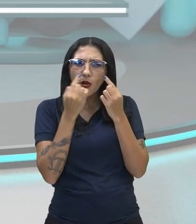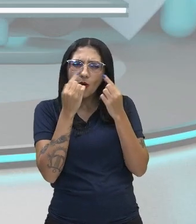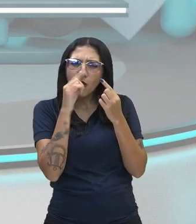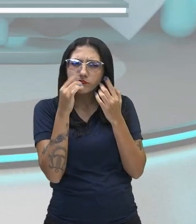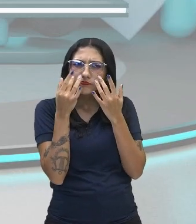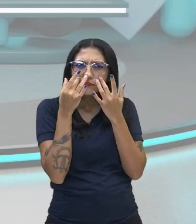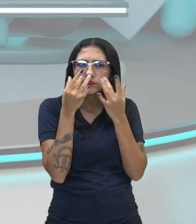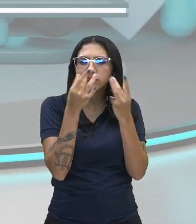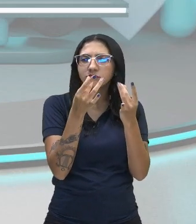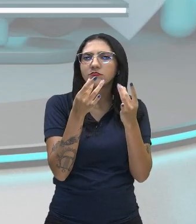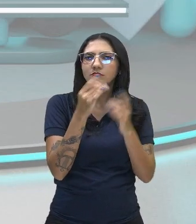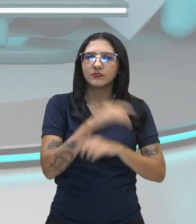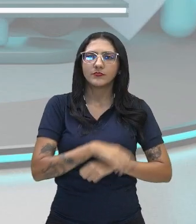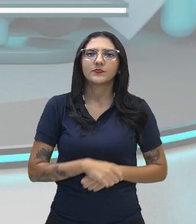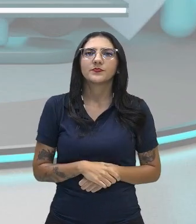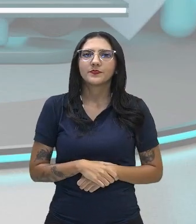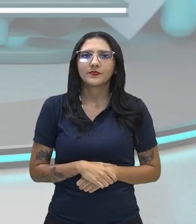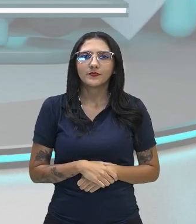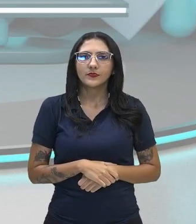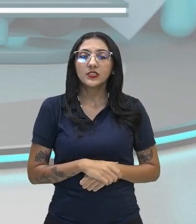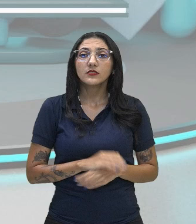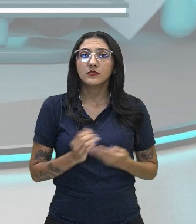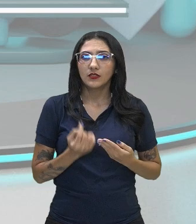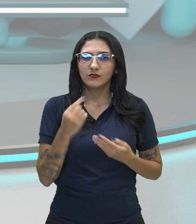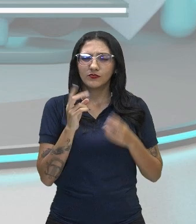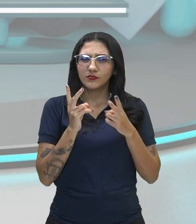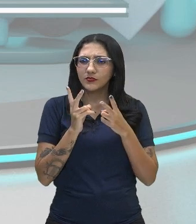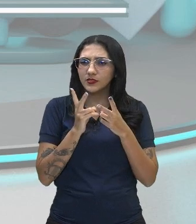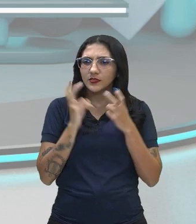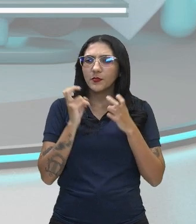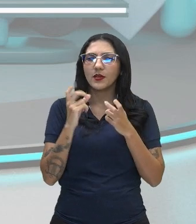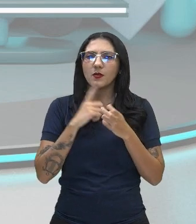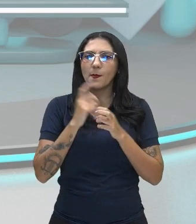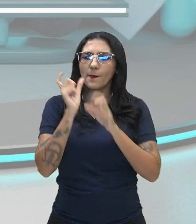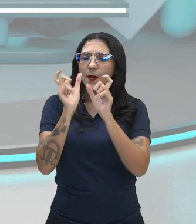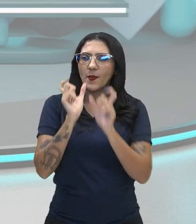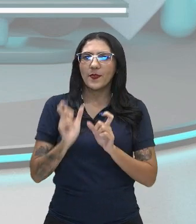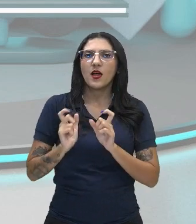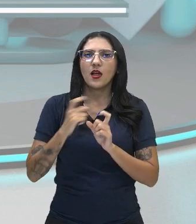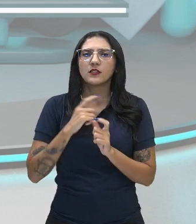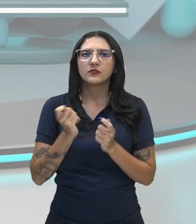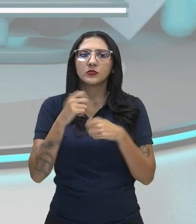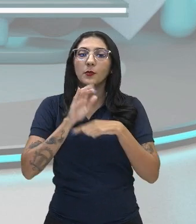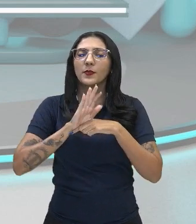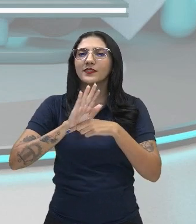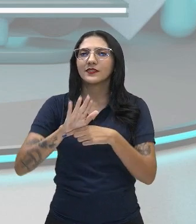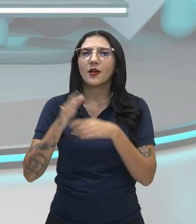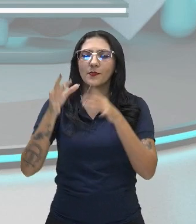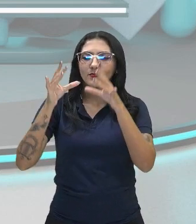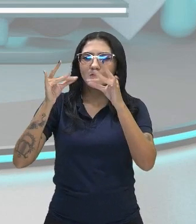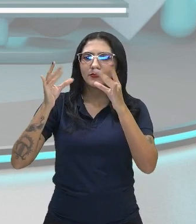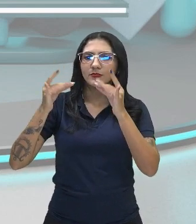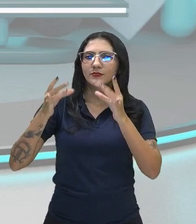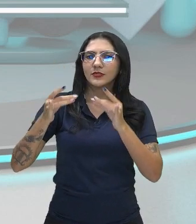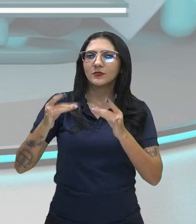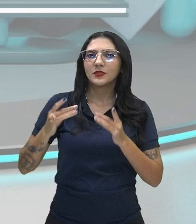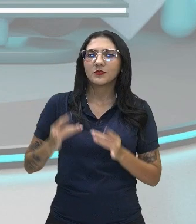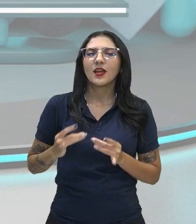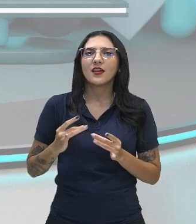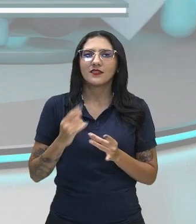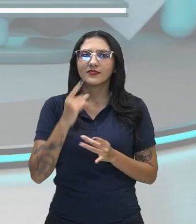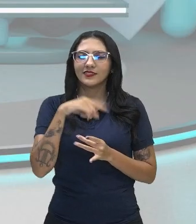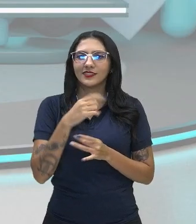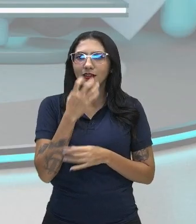atentos. Muito bem, você está observando que com palavras eu tracei um retrato desse